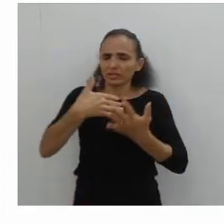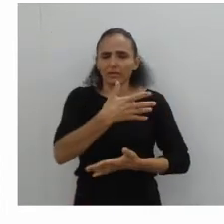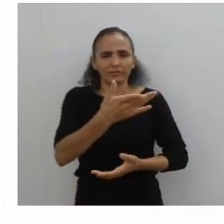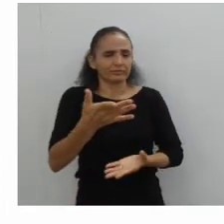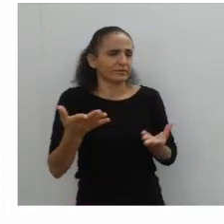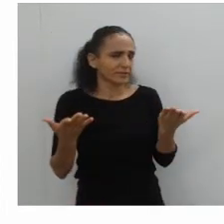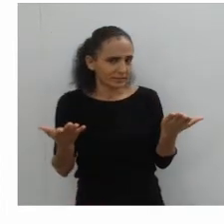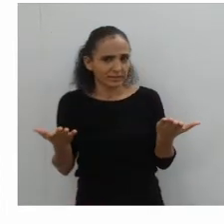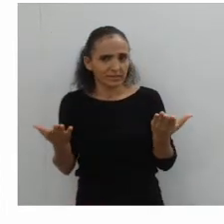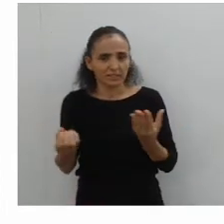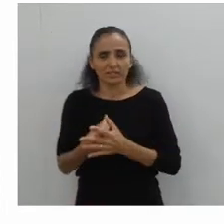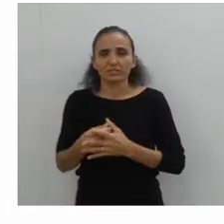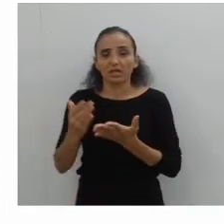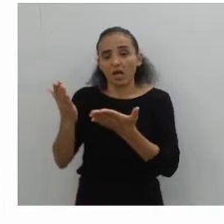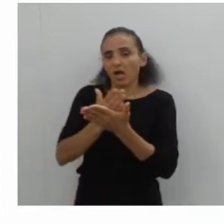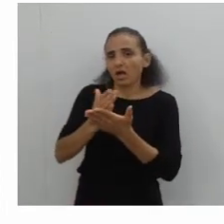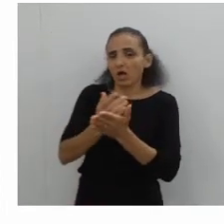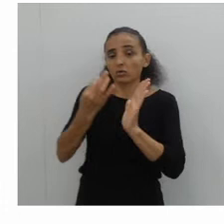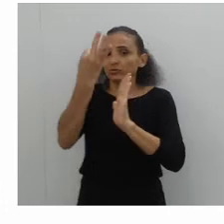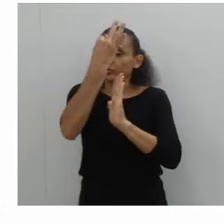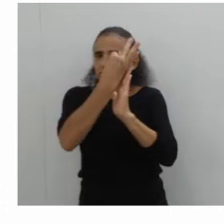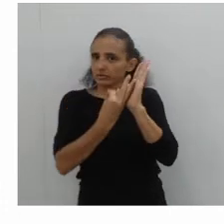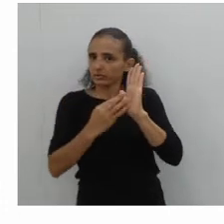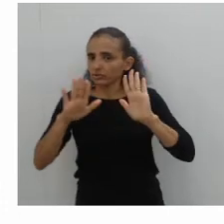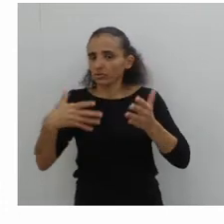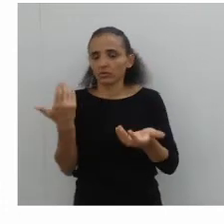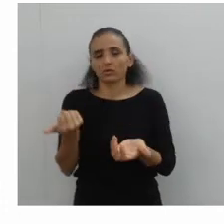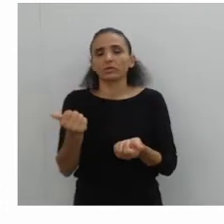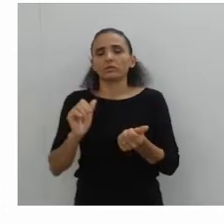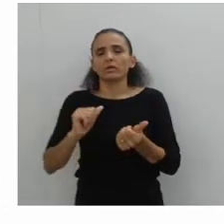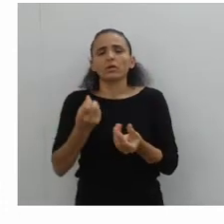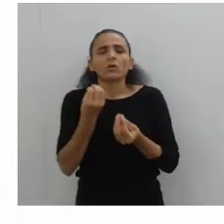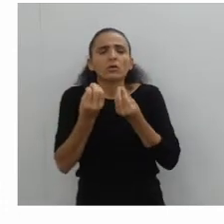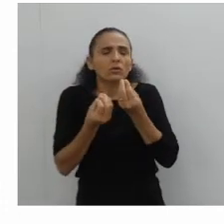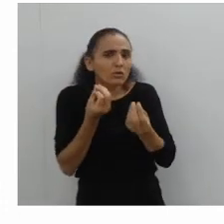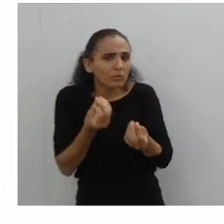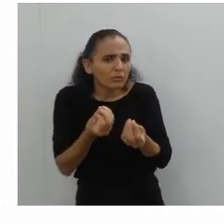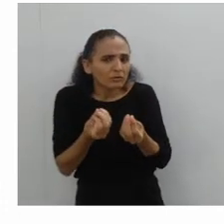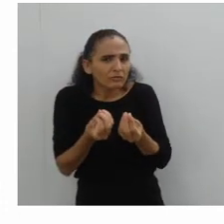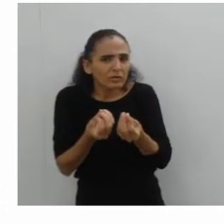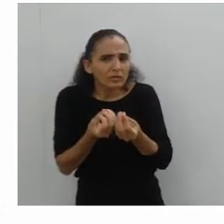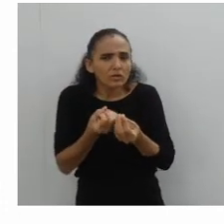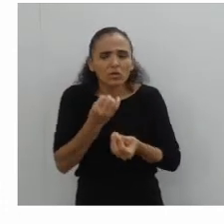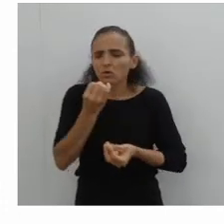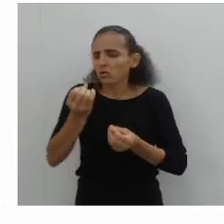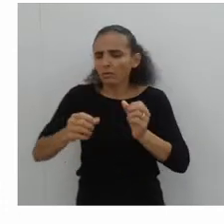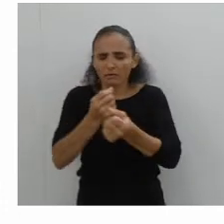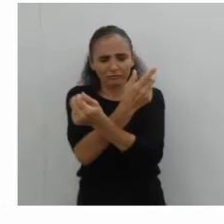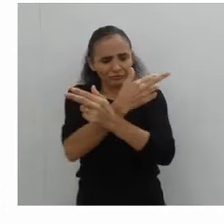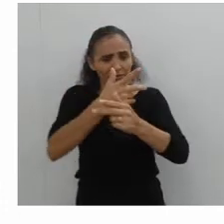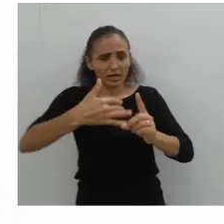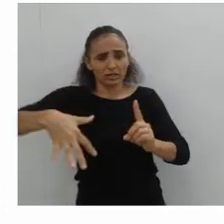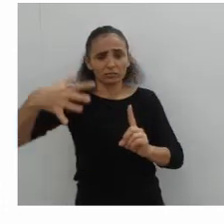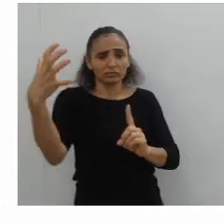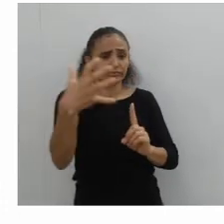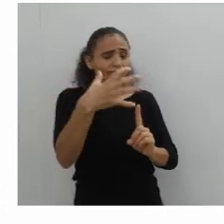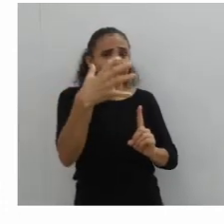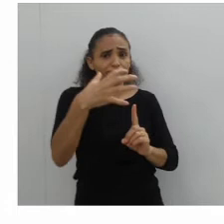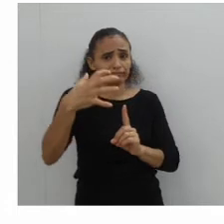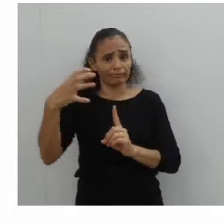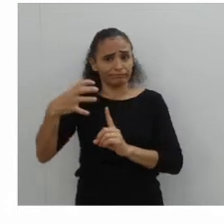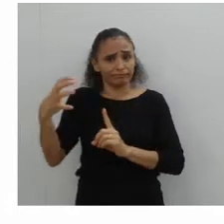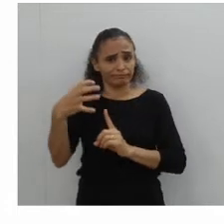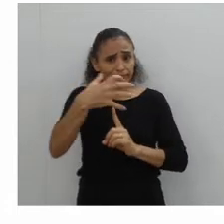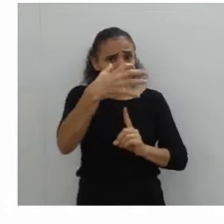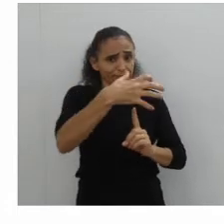ver aí, quando a gente fala de jogo, né, nós pensamos que as várias influências que a gente recebe